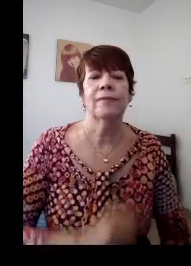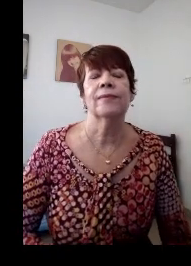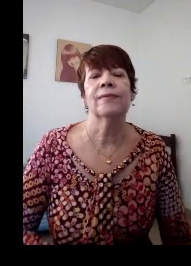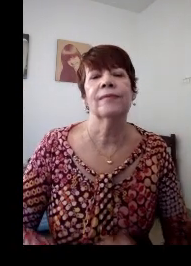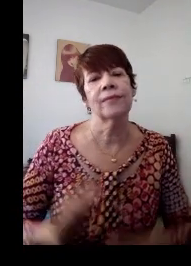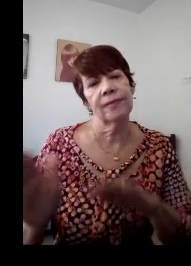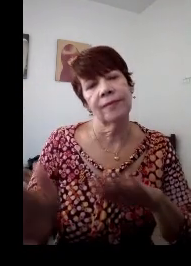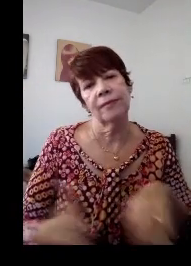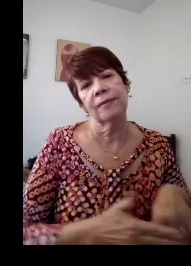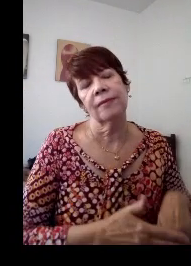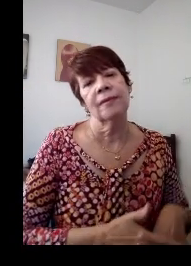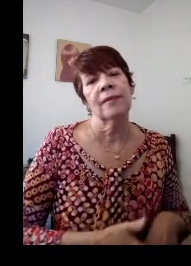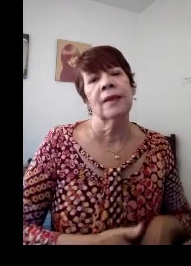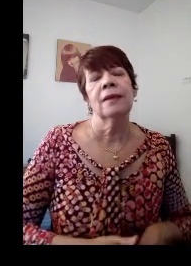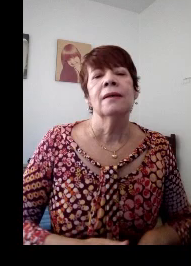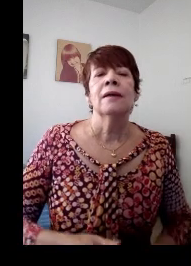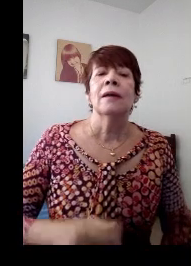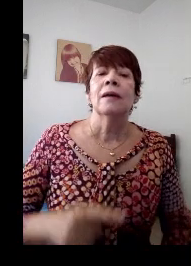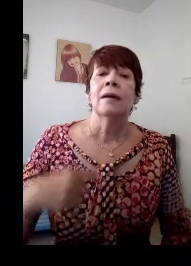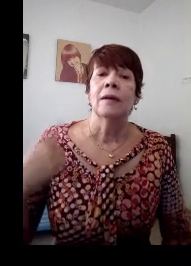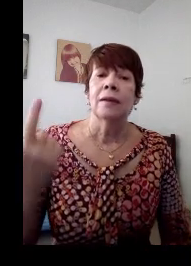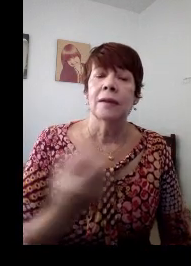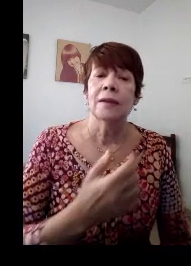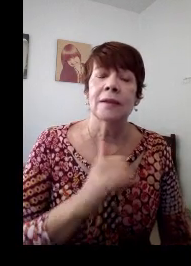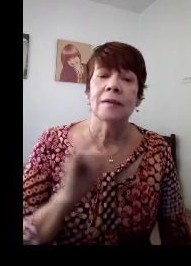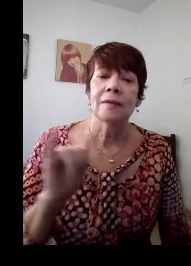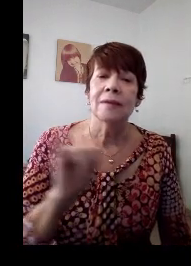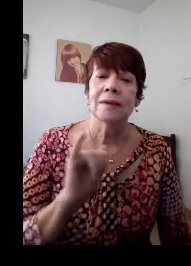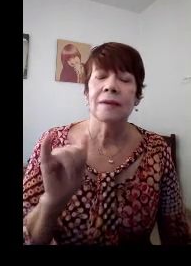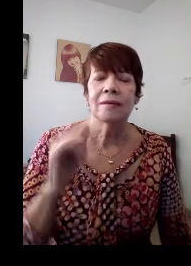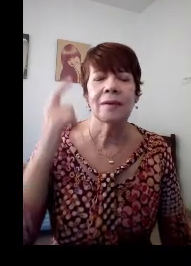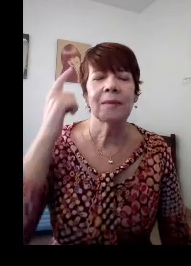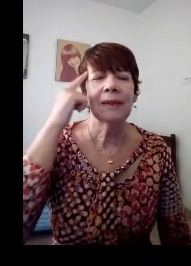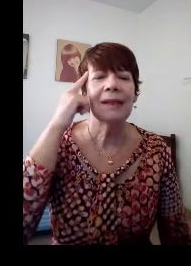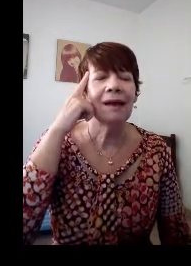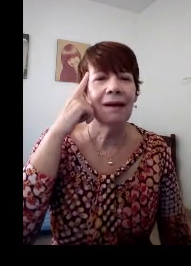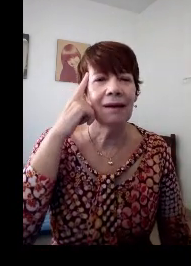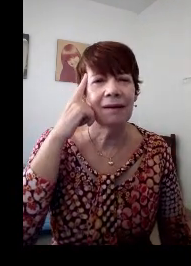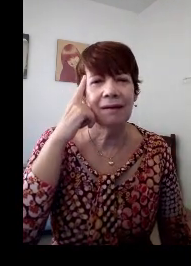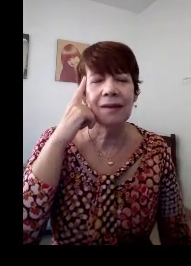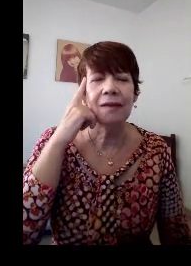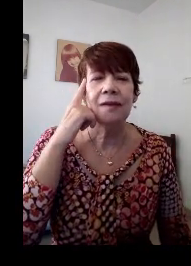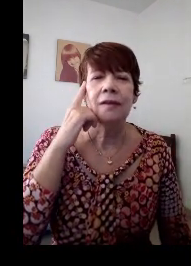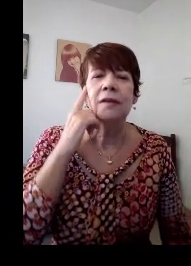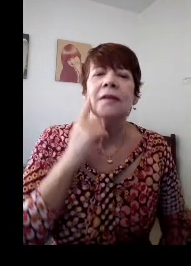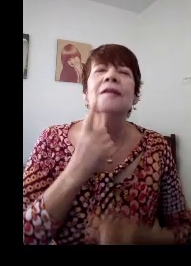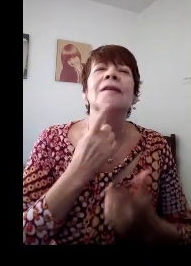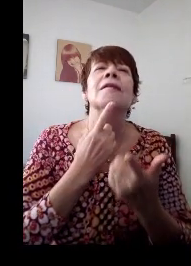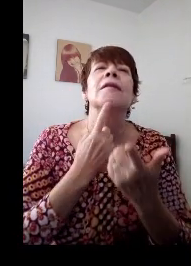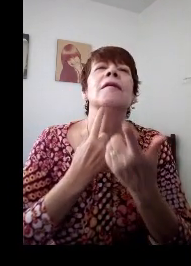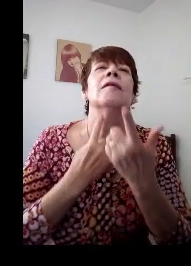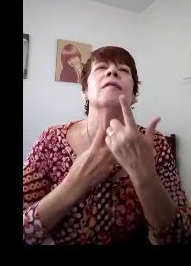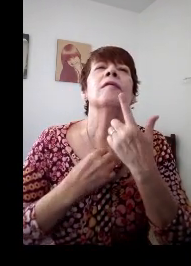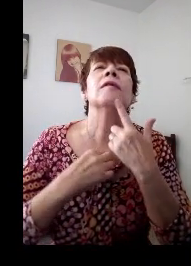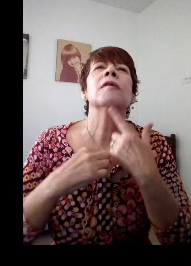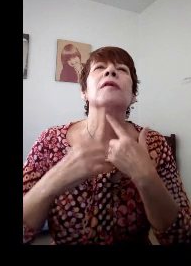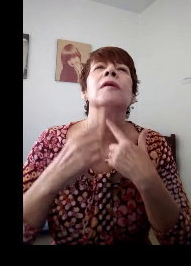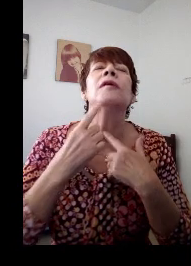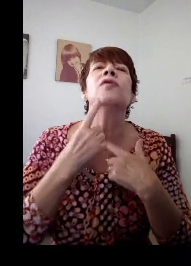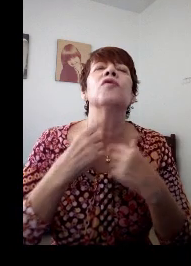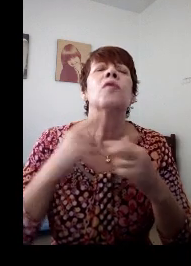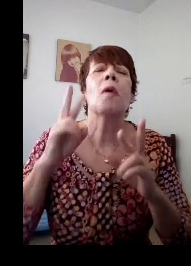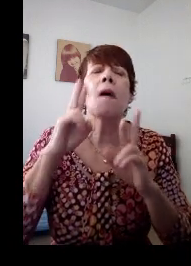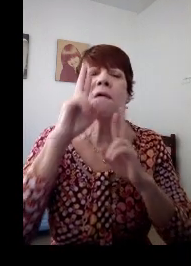pensar, eu vou começar a pensar, por que não, né? Ah, só uma olhadinha, só um